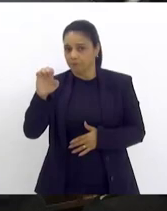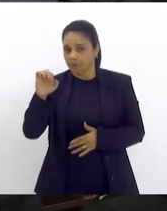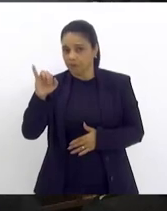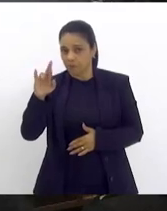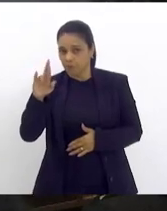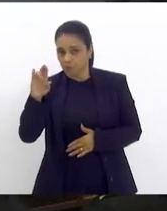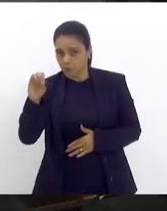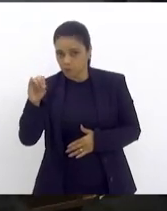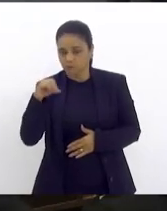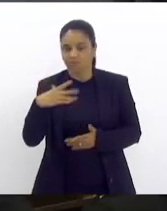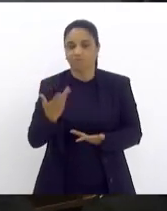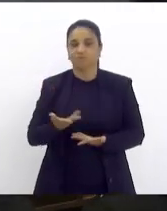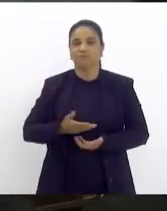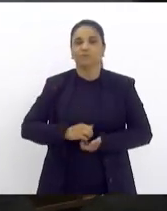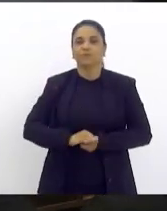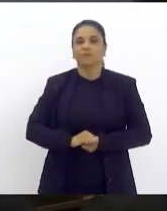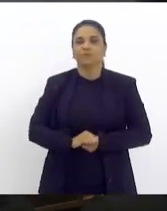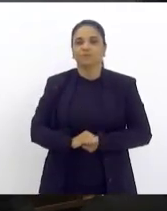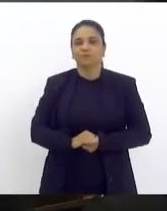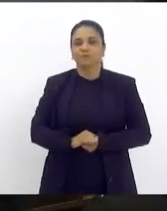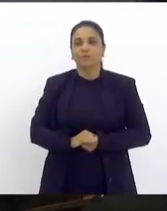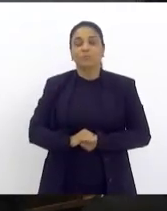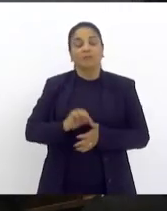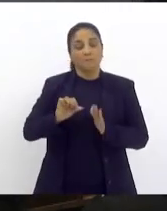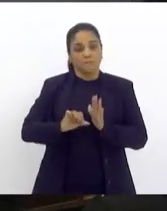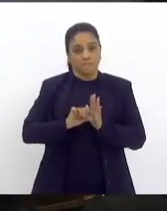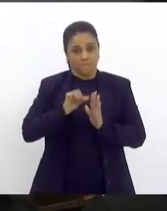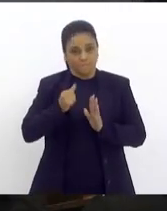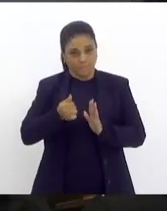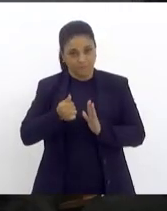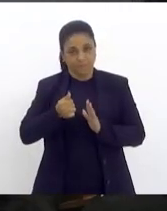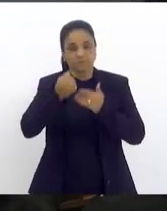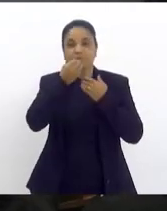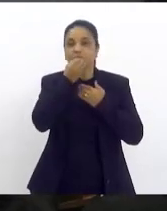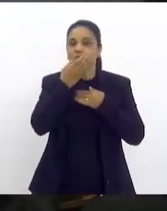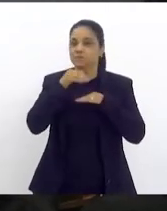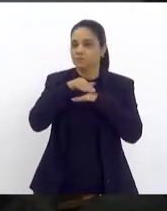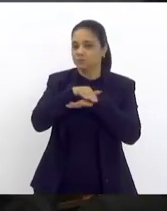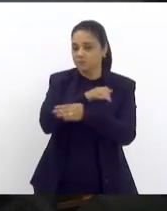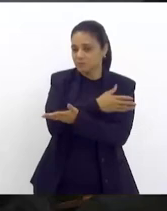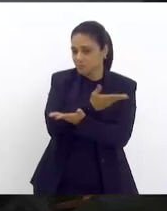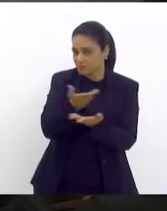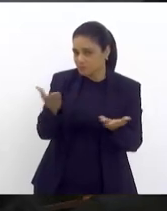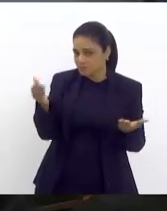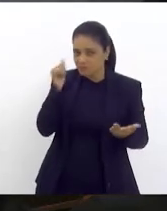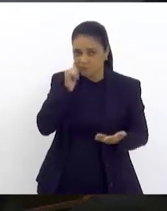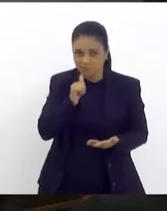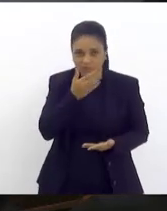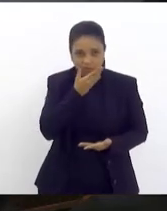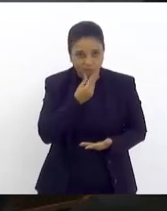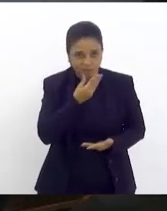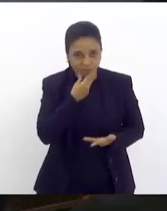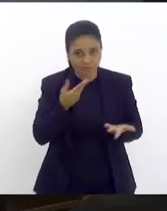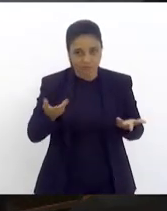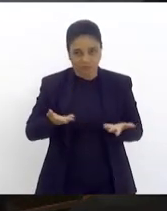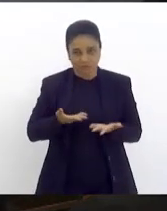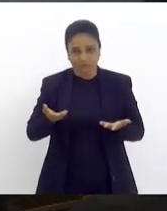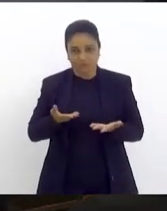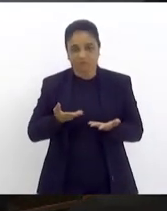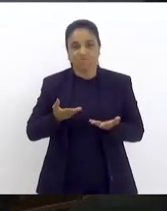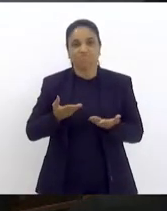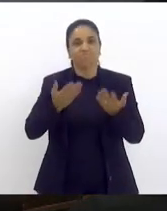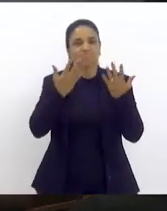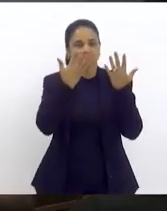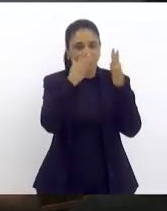Oi, oi. Bom, primeiramente, uma boa noite a todas e a todos que estão aqui hoje. Queria